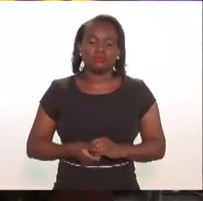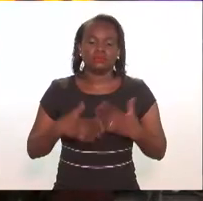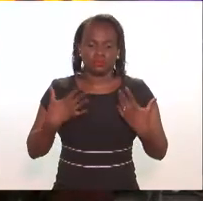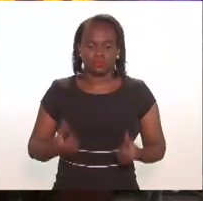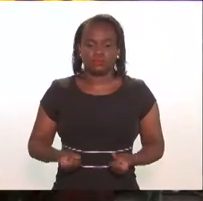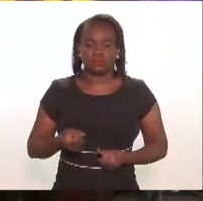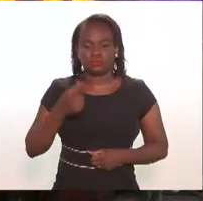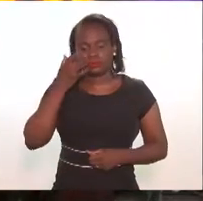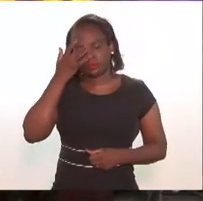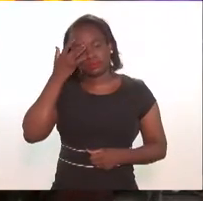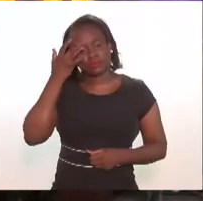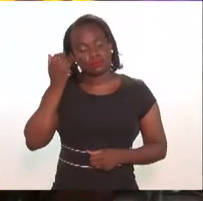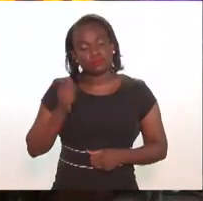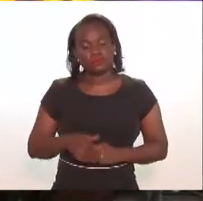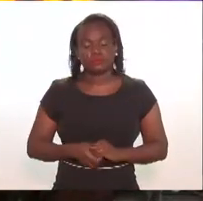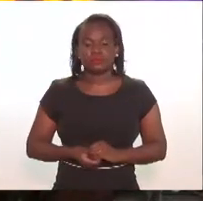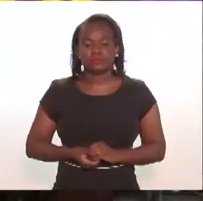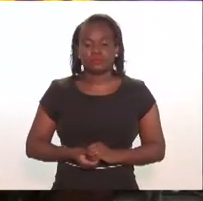Favorável.